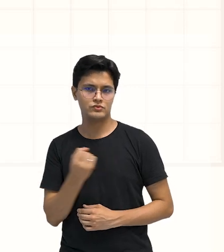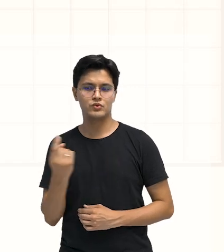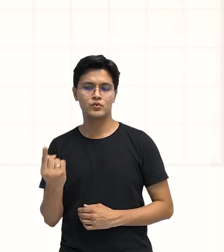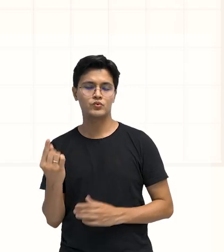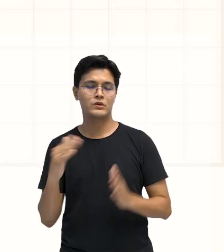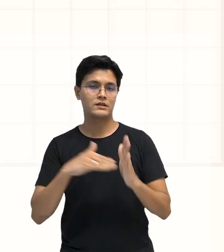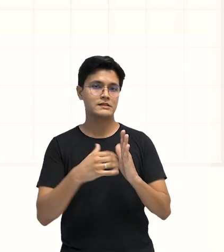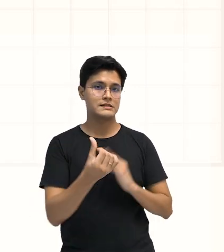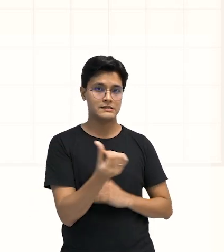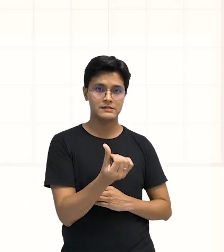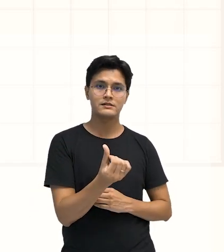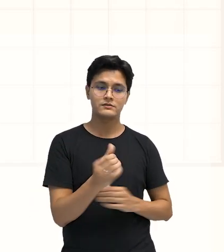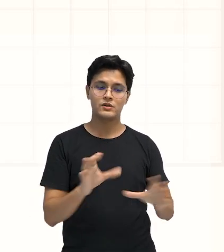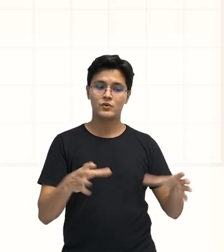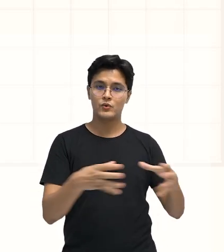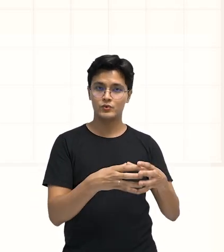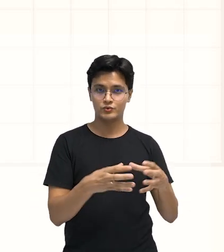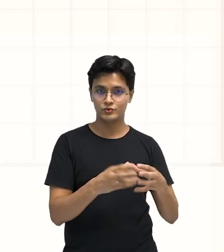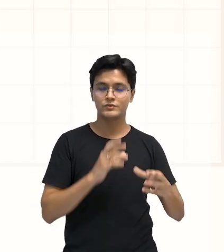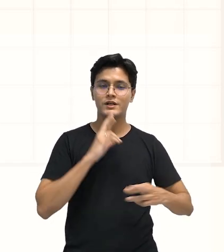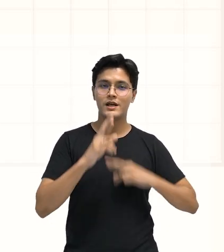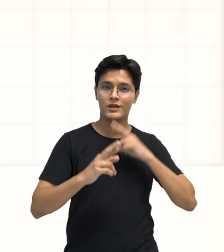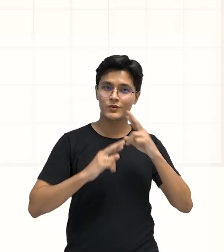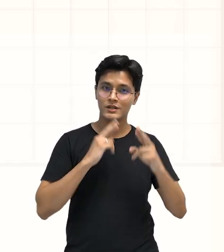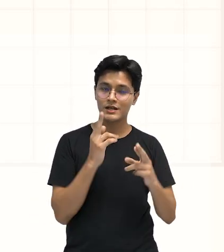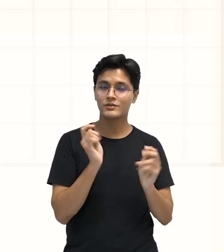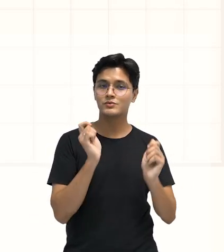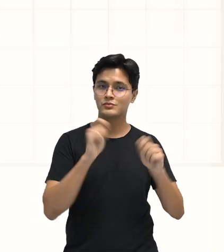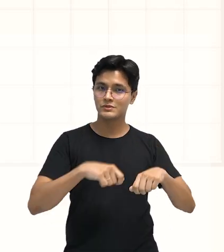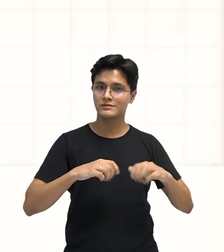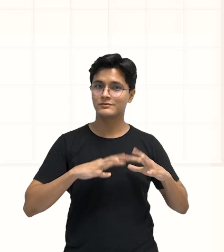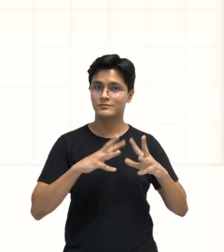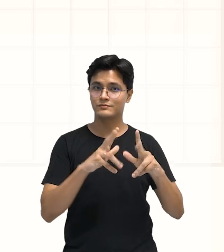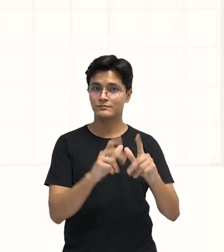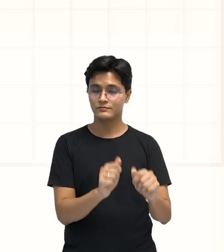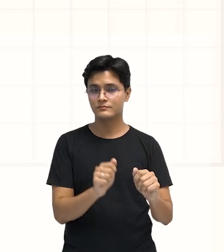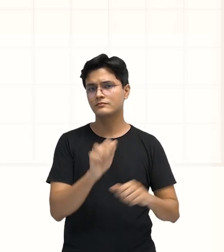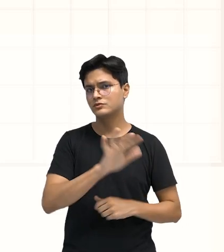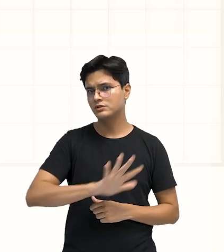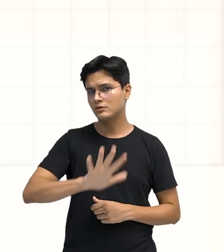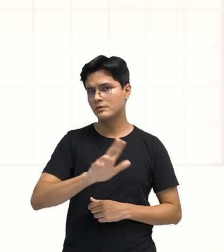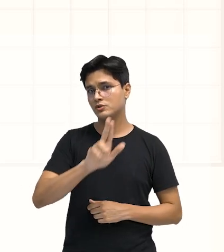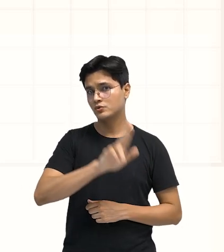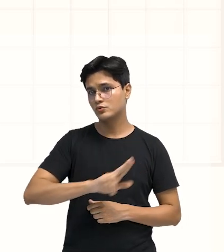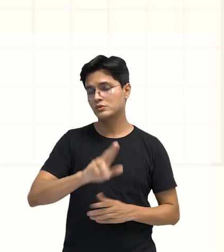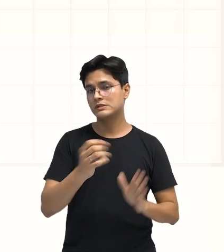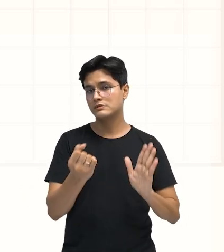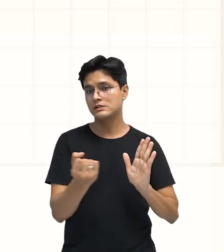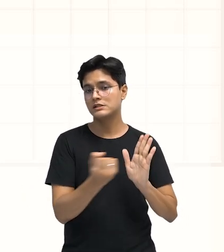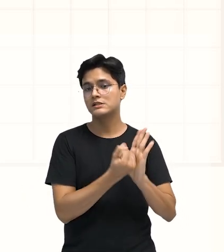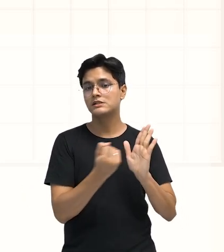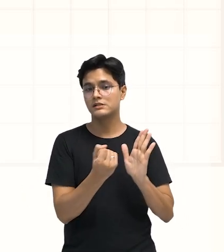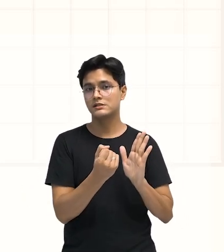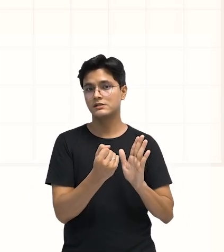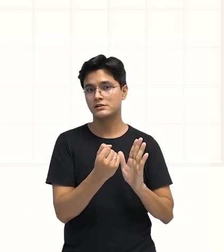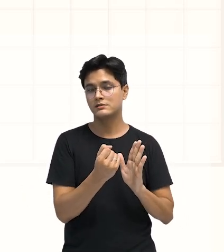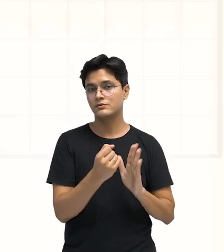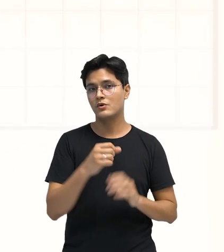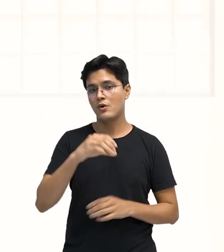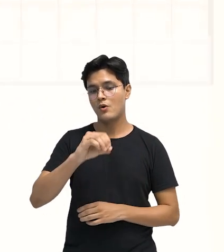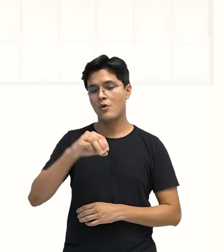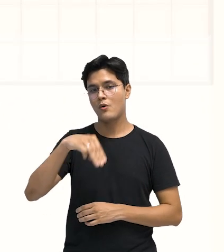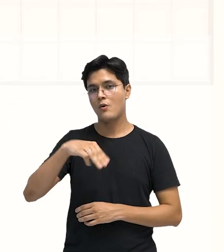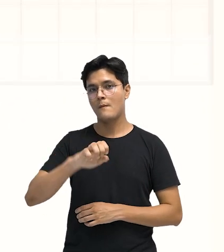amostral, ok? Esse espaço amostral, na matemática, pessoal, ele geralmente é representado por esse símbolozinho aqui, o